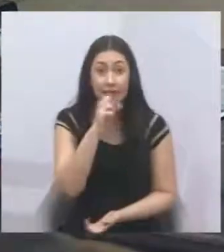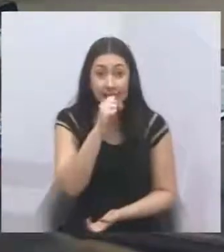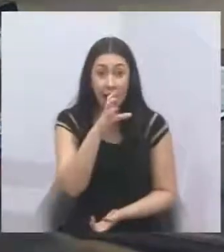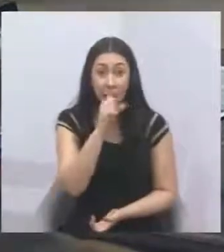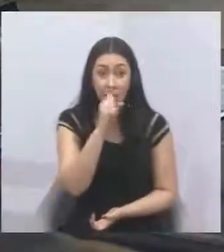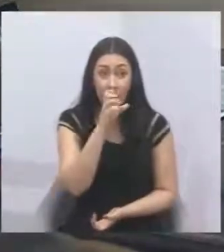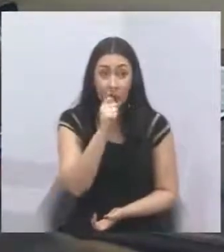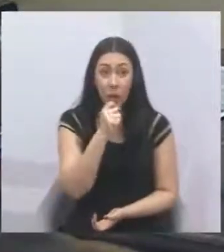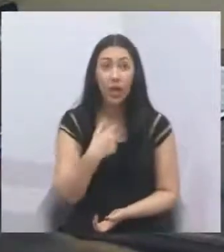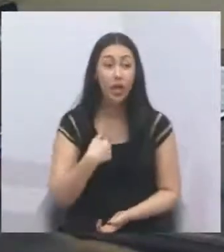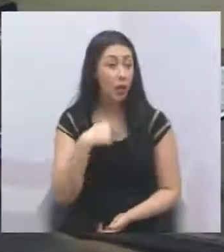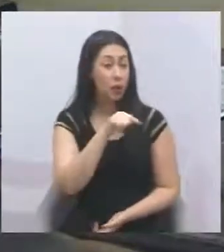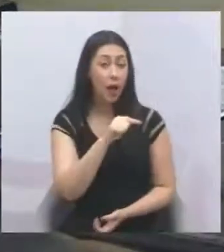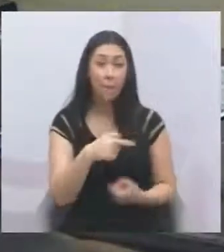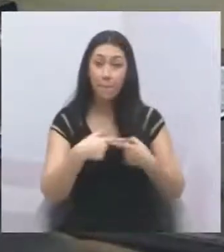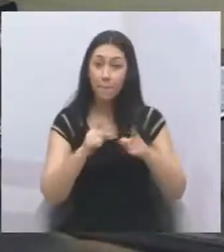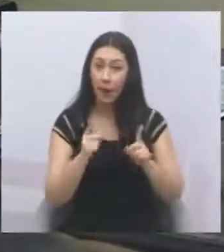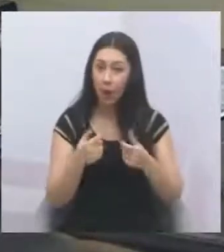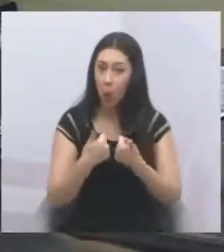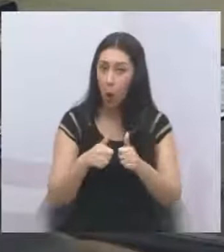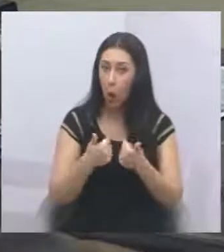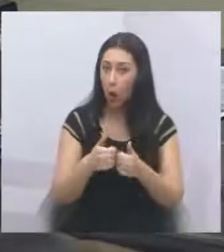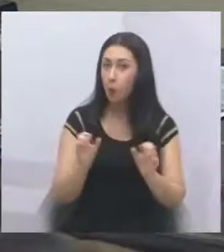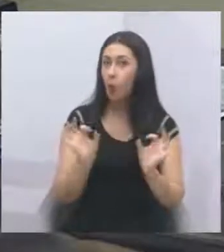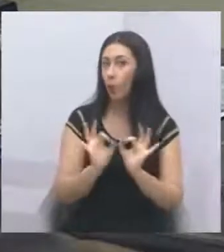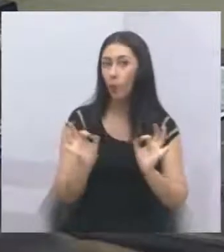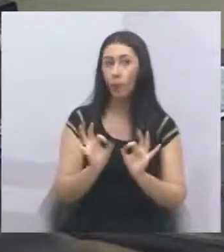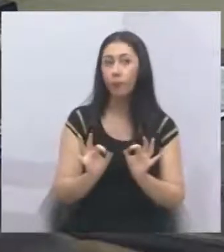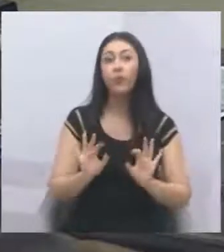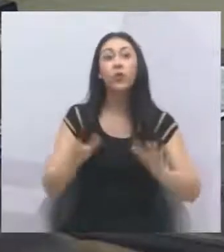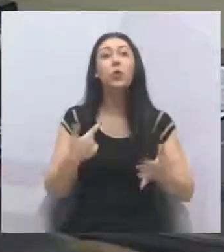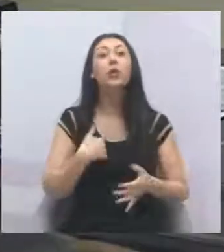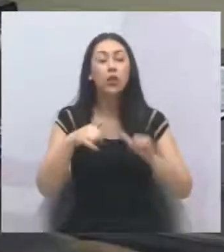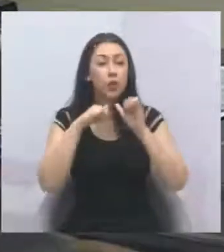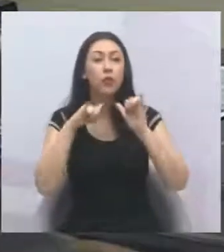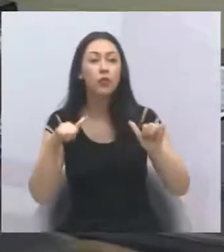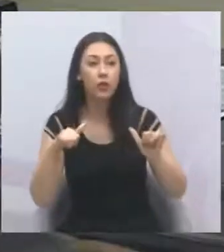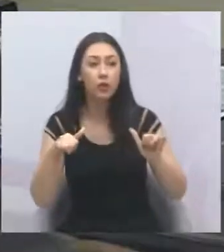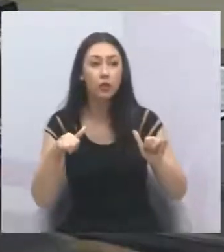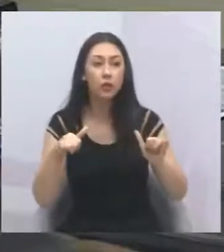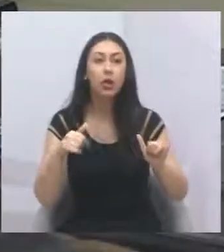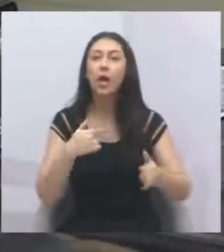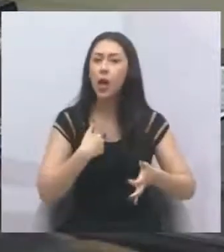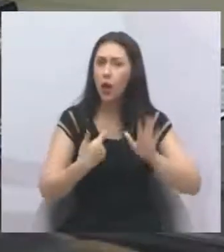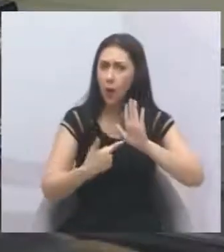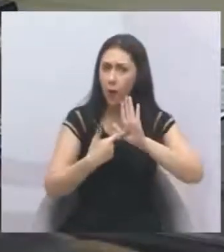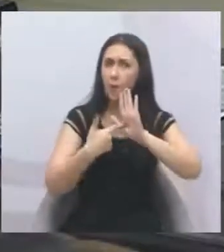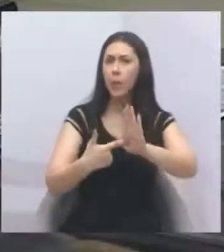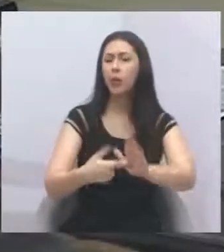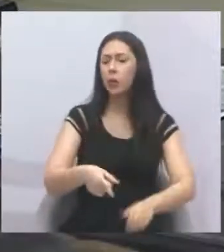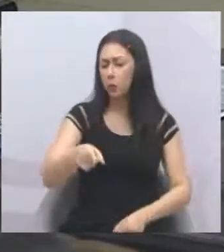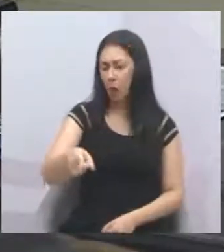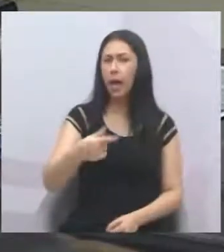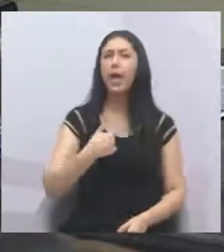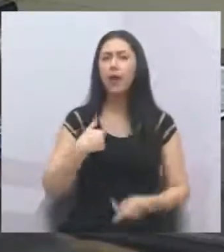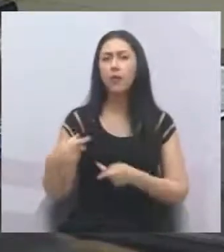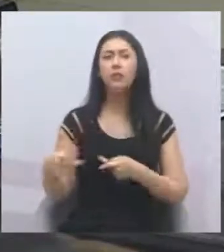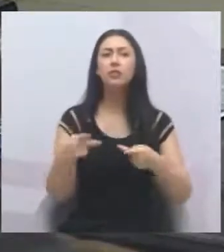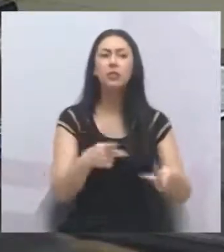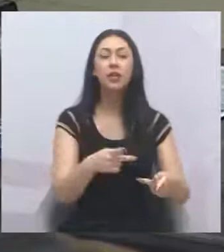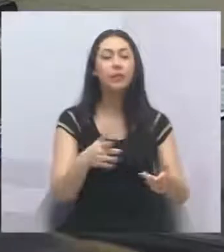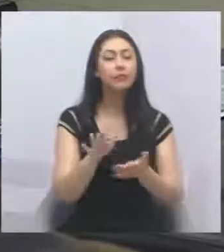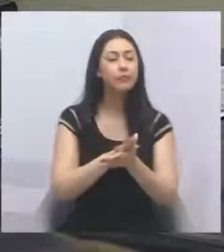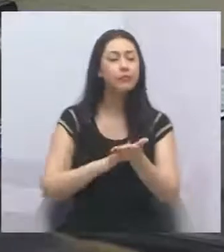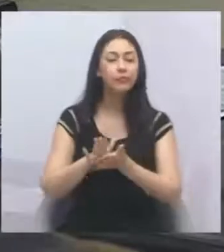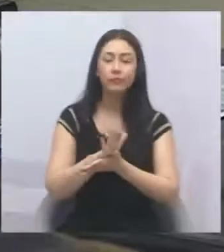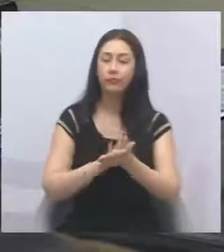estava lá e não tem ônibus? Quando eu falo, quando eu mostro com o dedo, é porque eu estava no local. Não